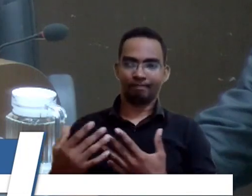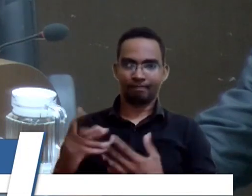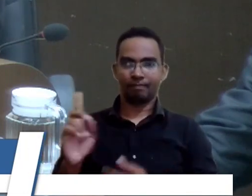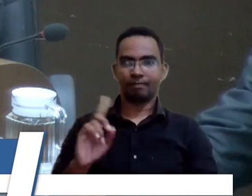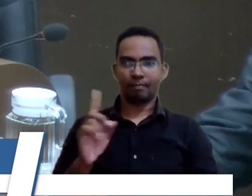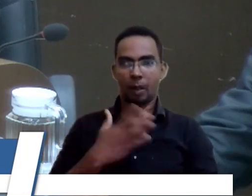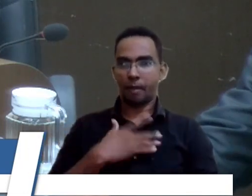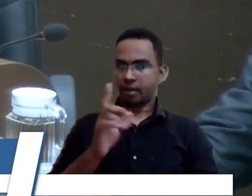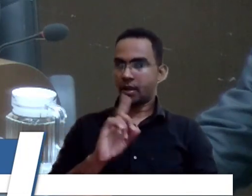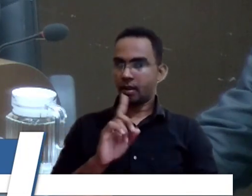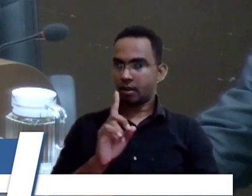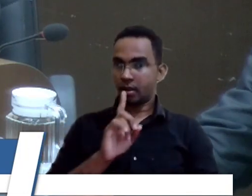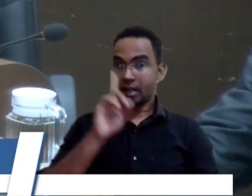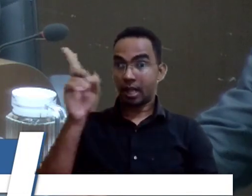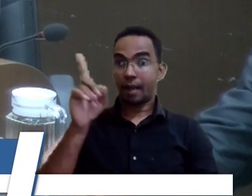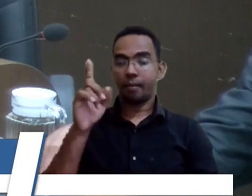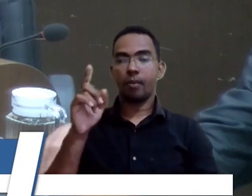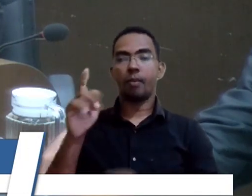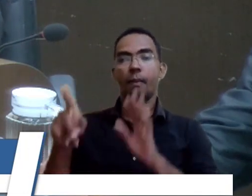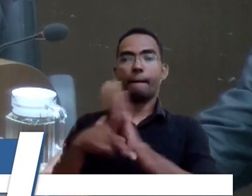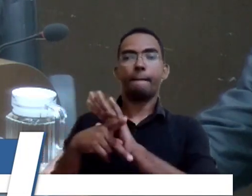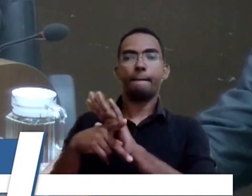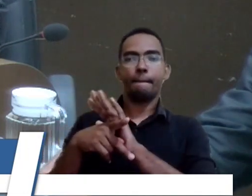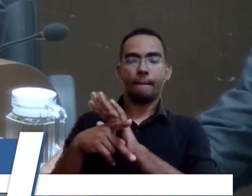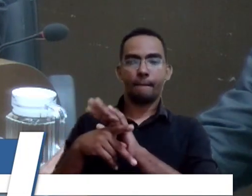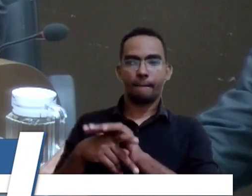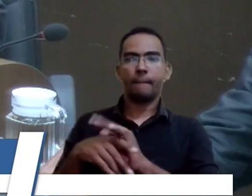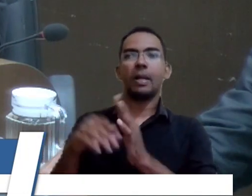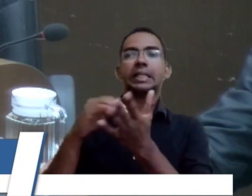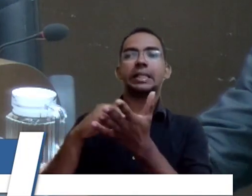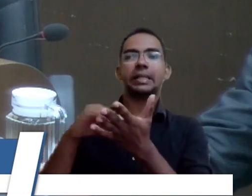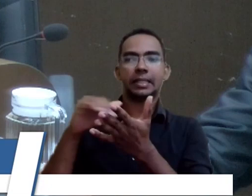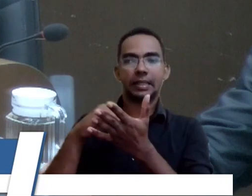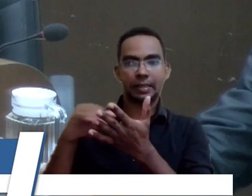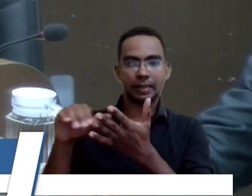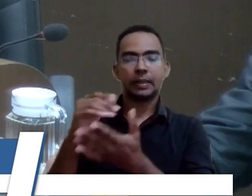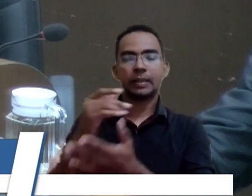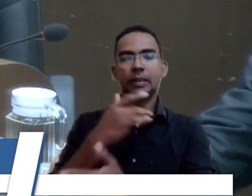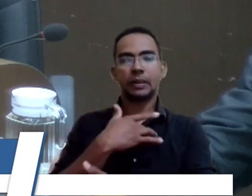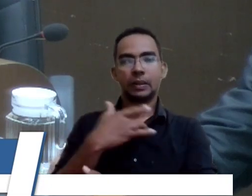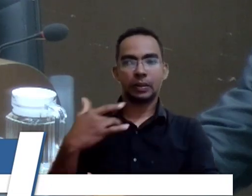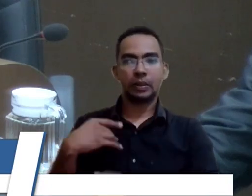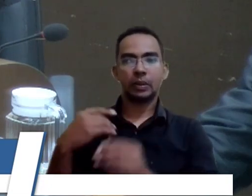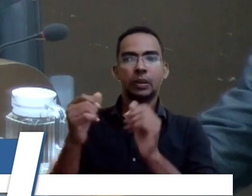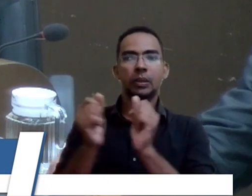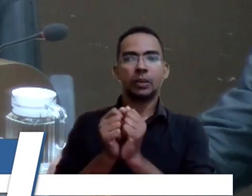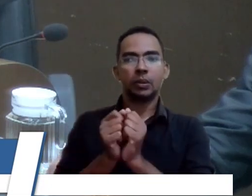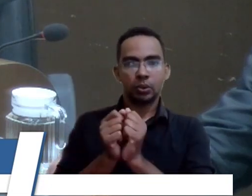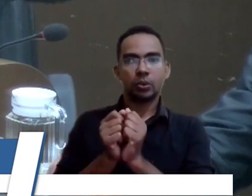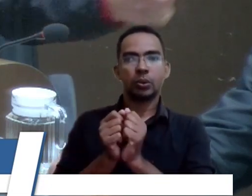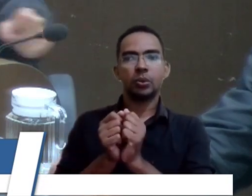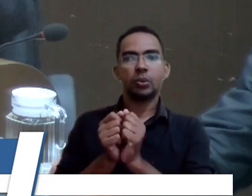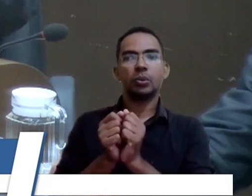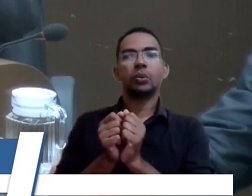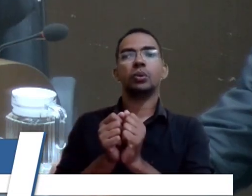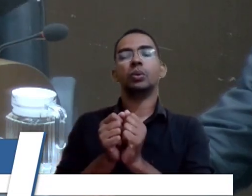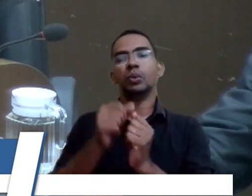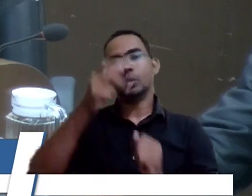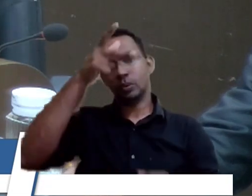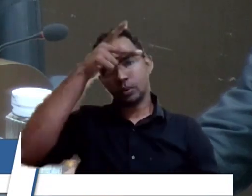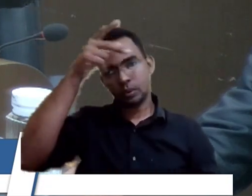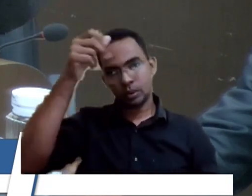foi dita por ele, secretário de saúde junto acompanhado do prefeito, de